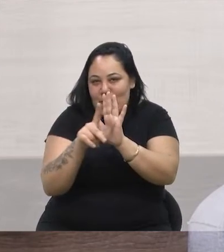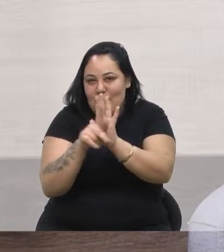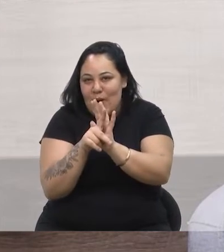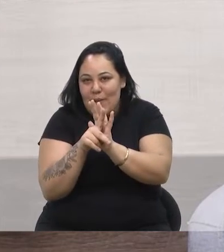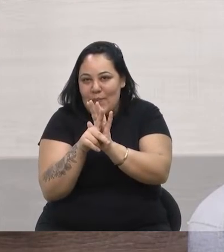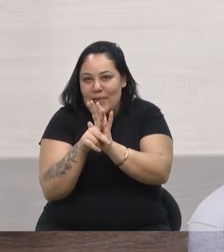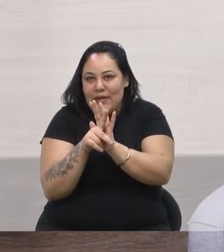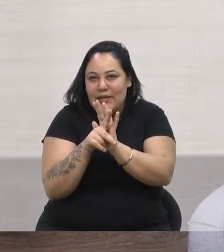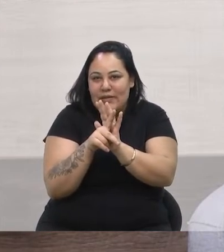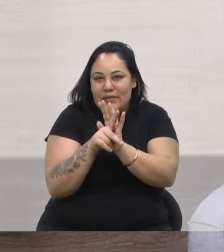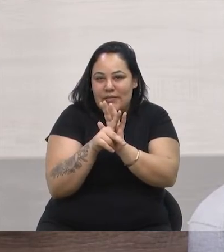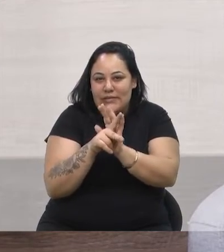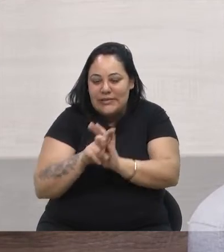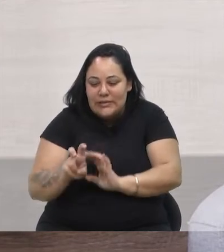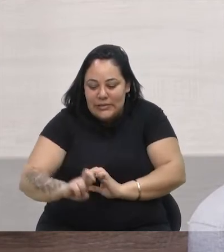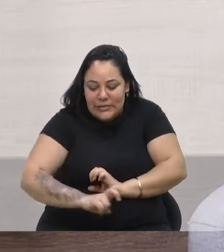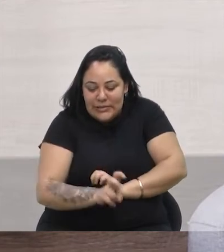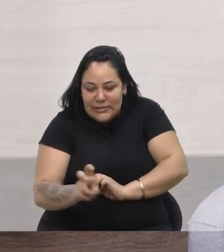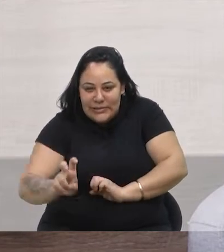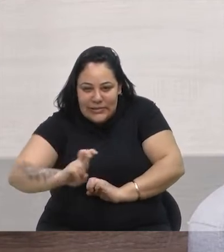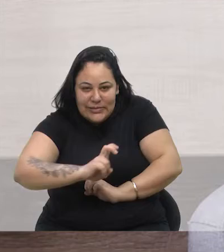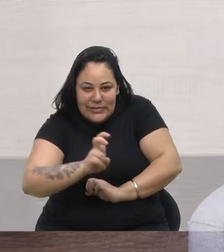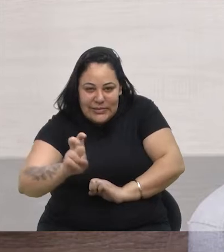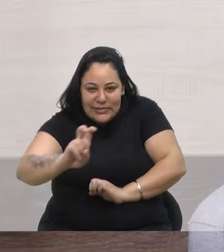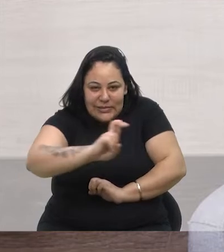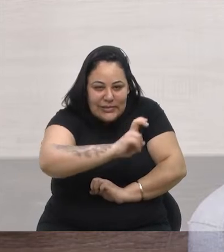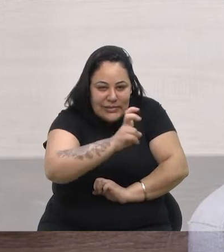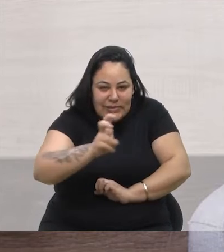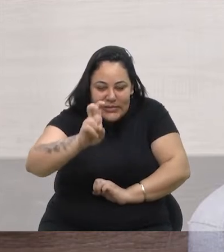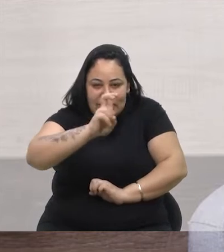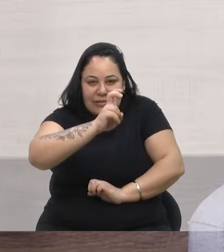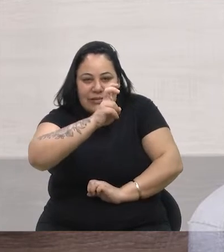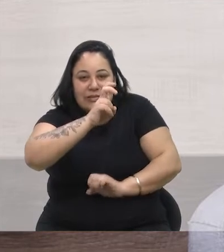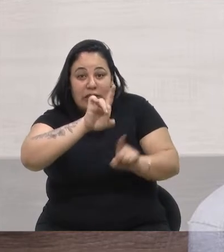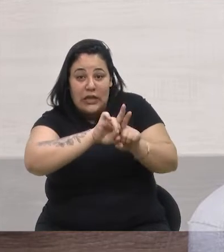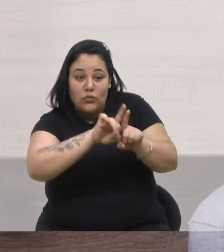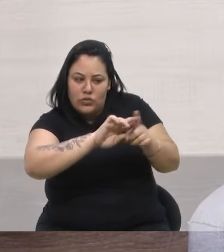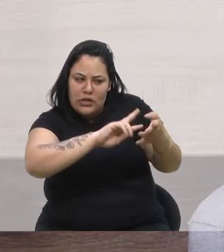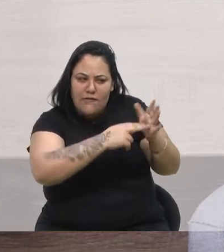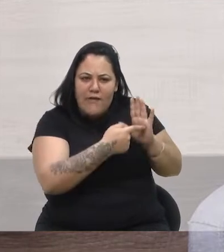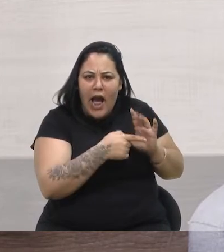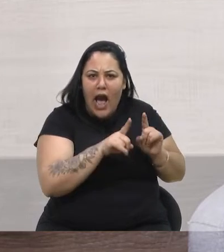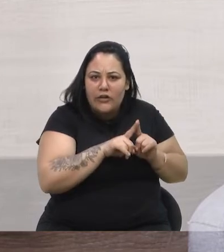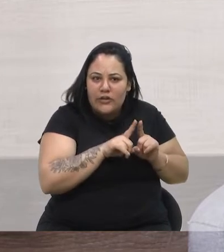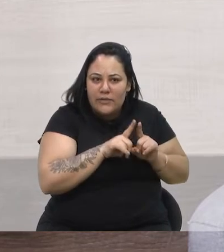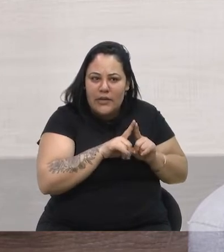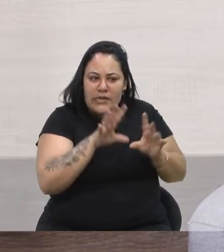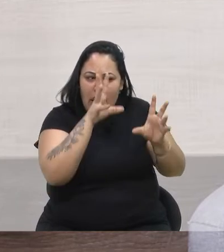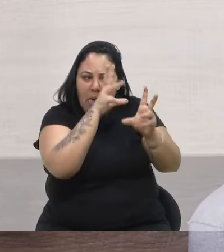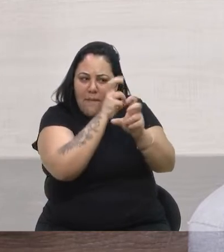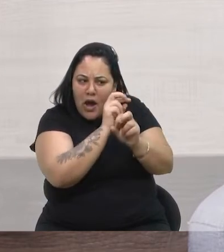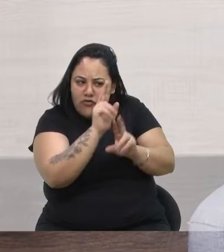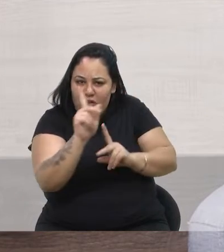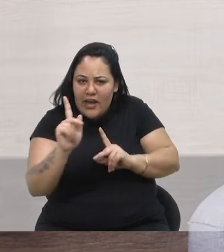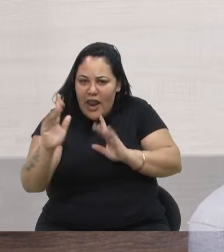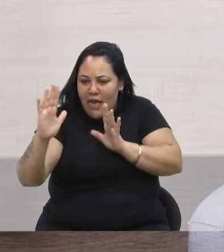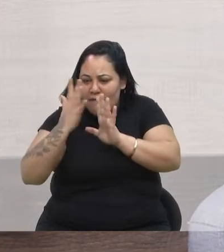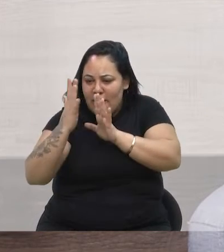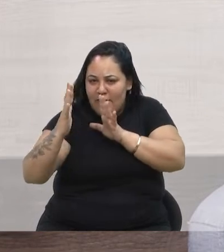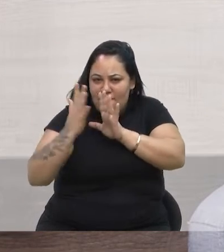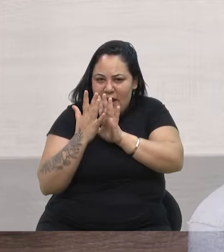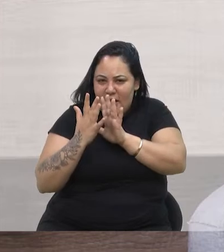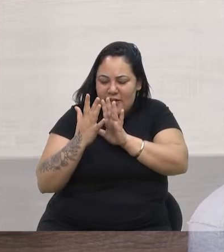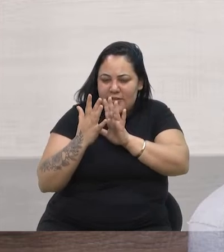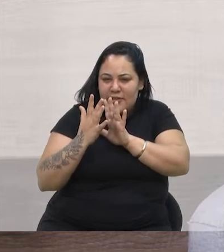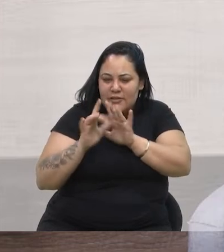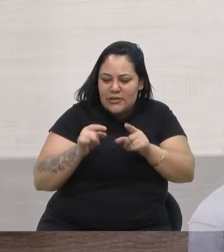a própria trilogia inca, que são a serpente, o puma e o condor, eles têm significados para os incas, né? E